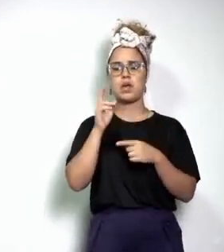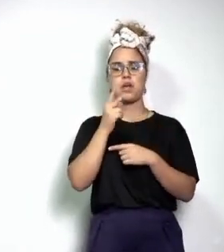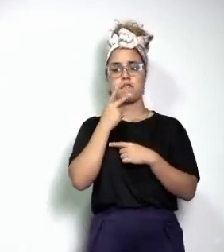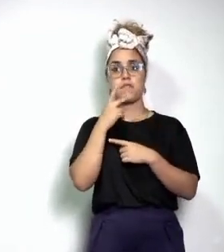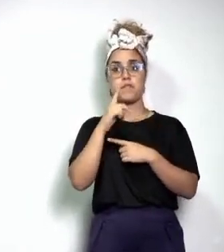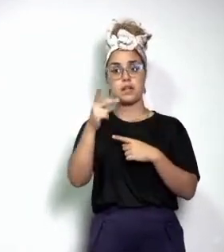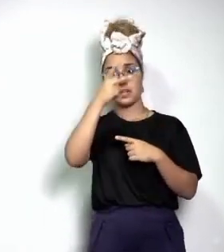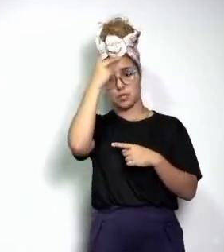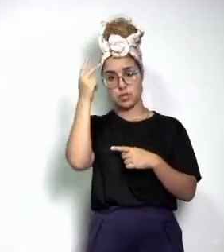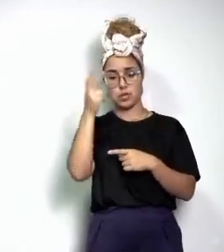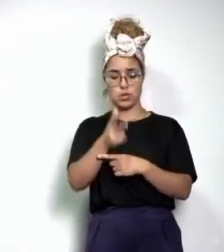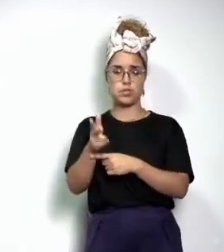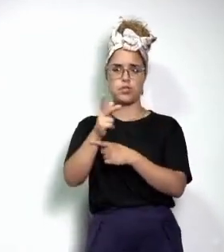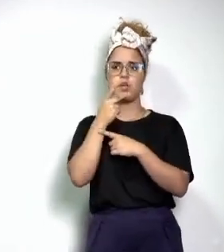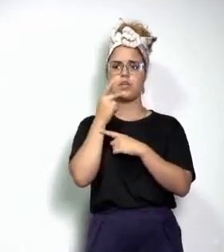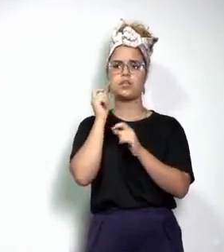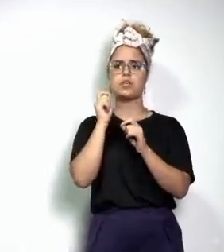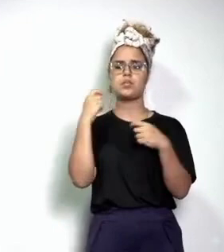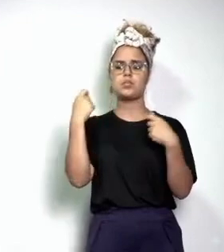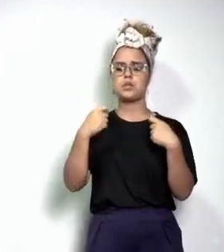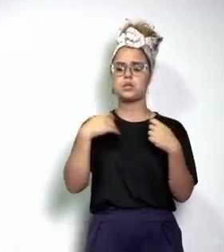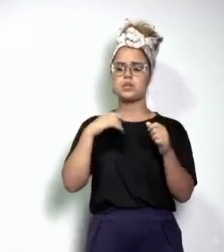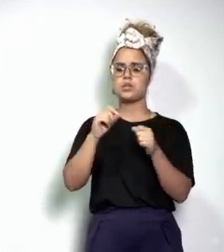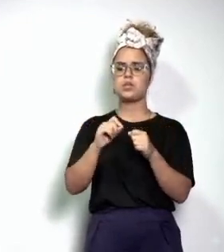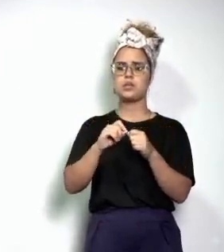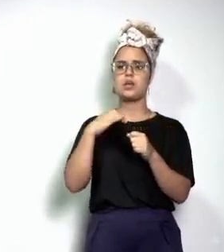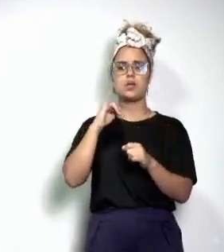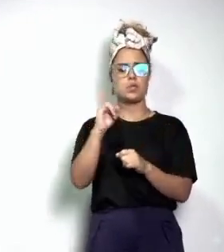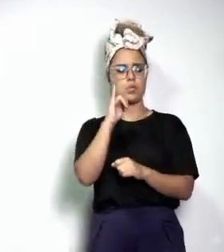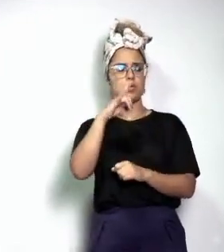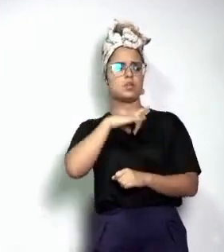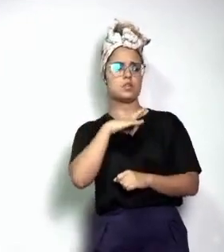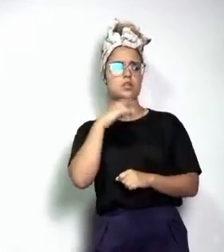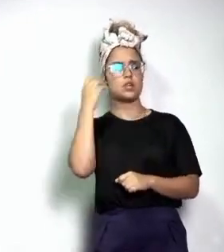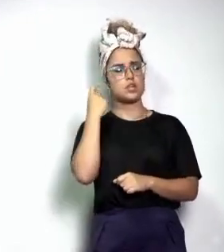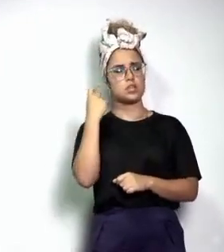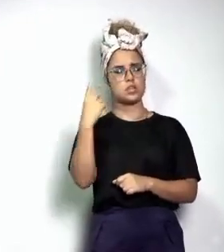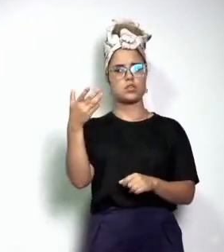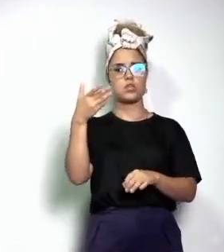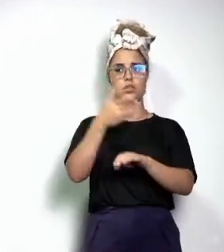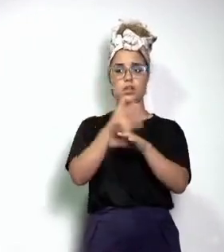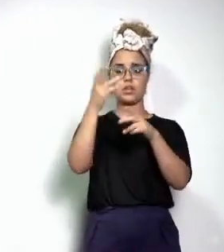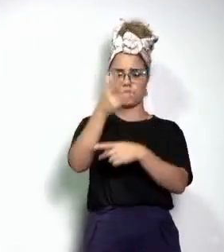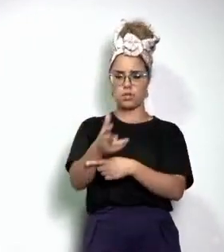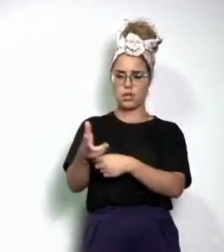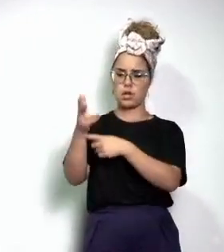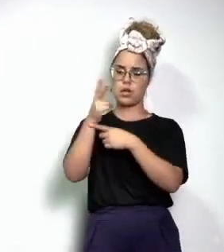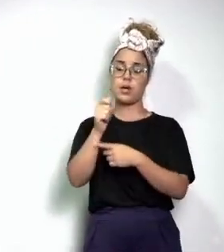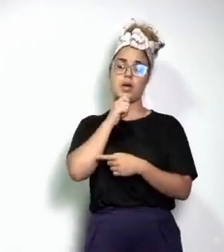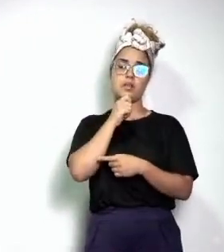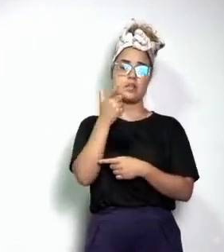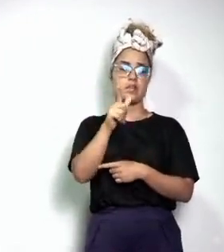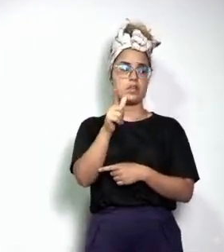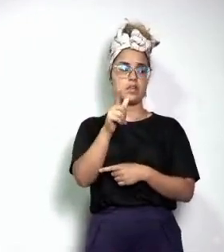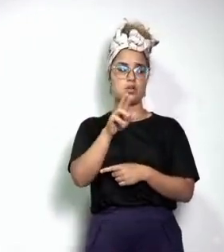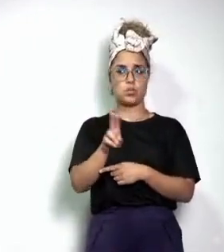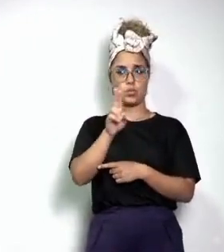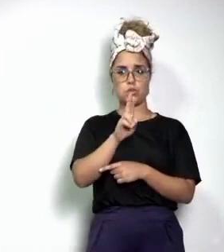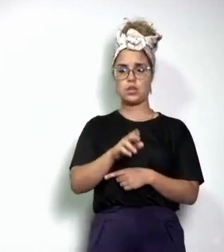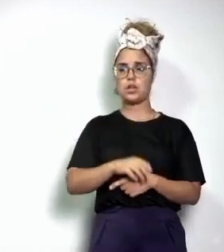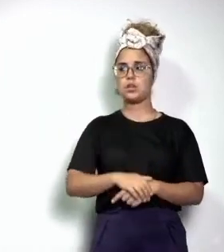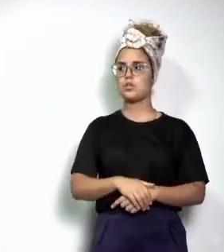vídeo, falando o que precisa ser feito, é importante que a gente tenha esse áudio instalado na câmera, ainda que ele não vai ser usado.